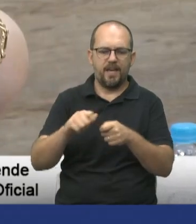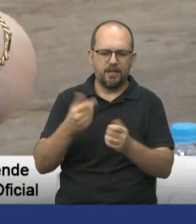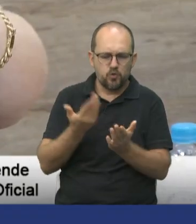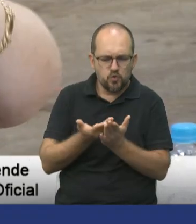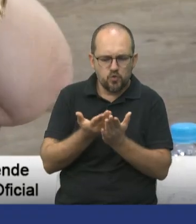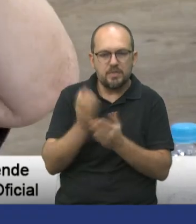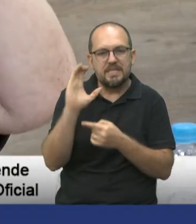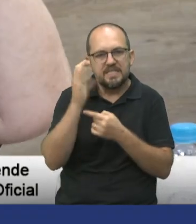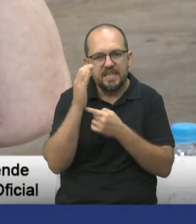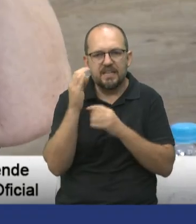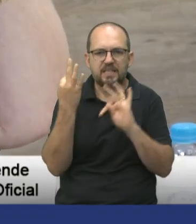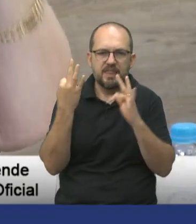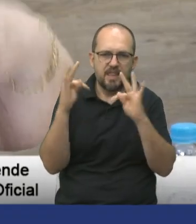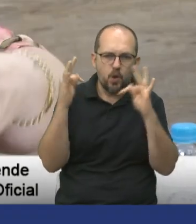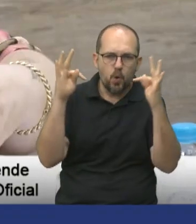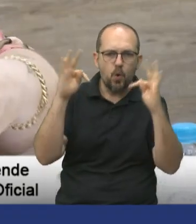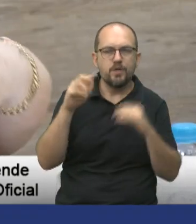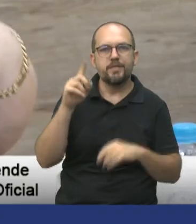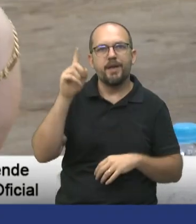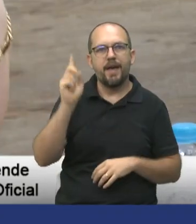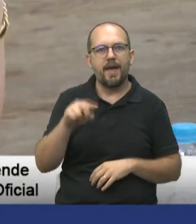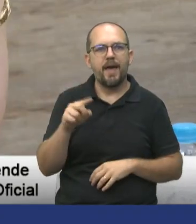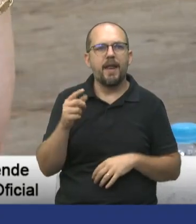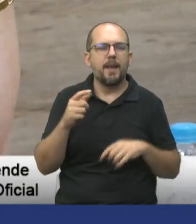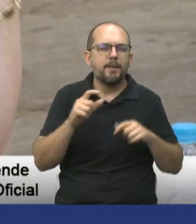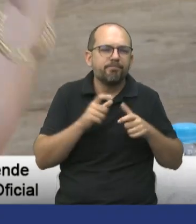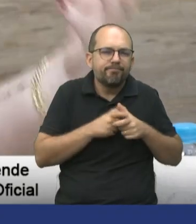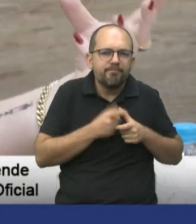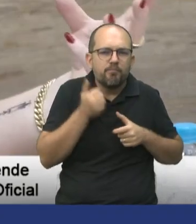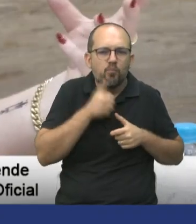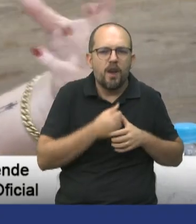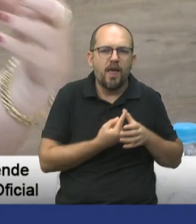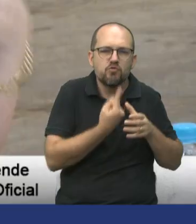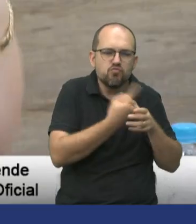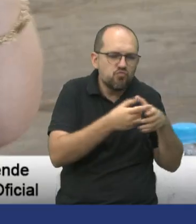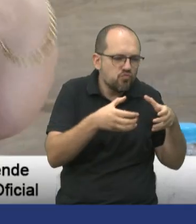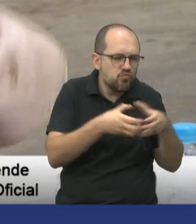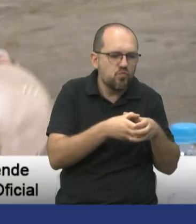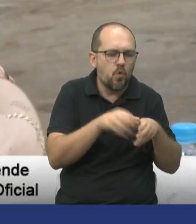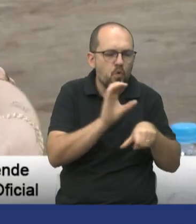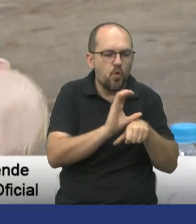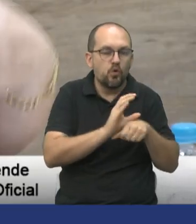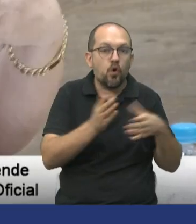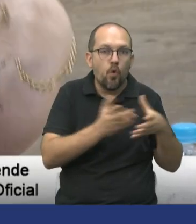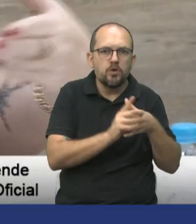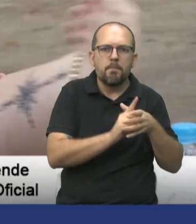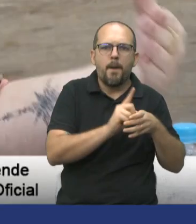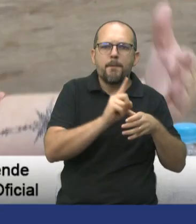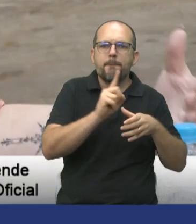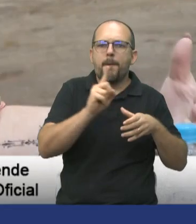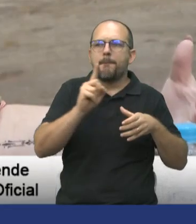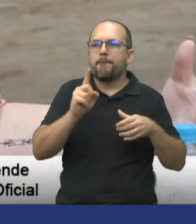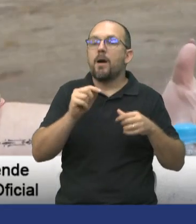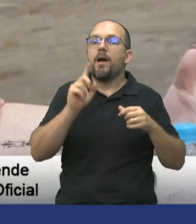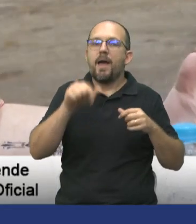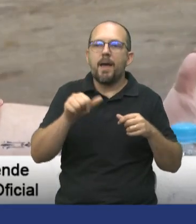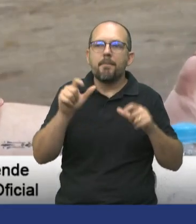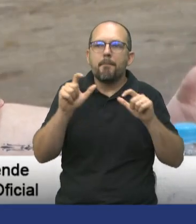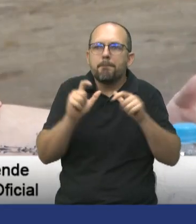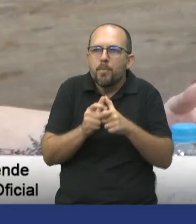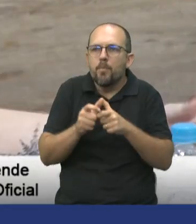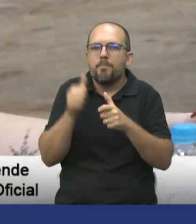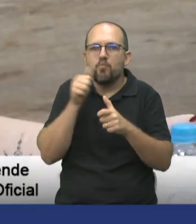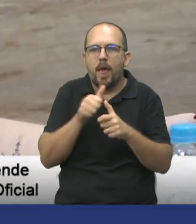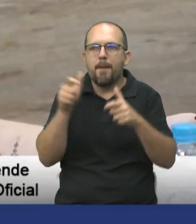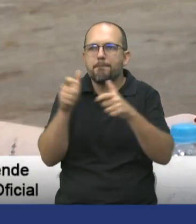ciência e tecnologia, que era minoria no seu curso, que hoje é minorias, que são minorias as